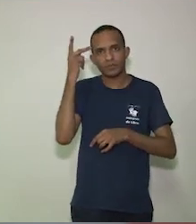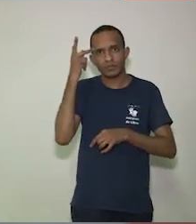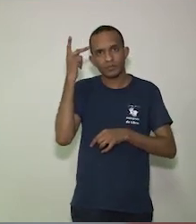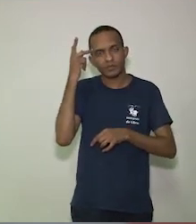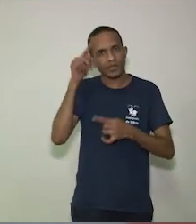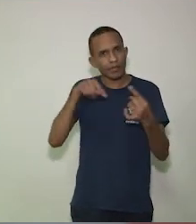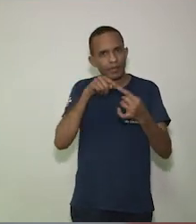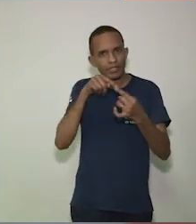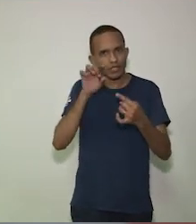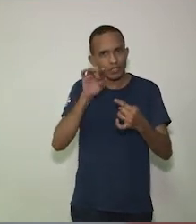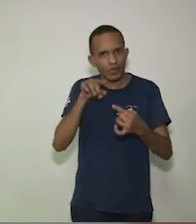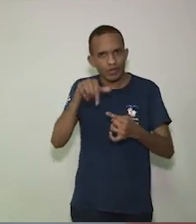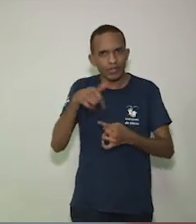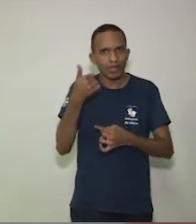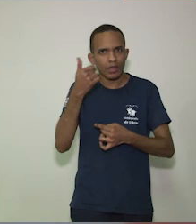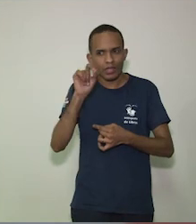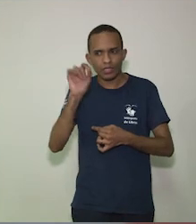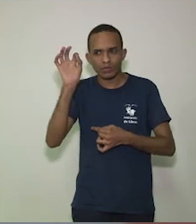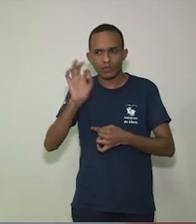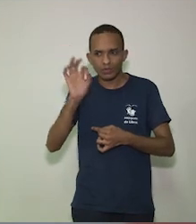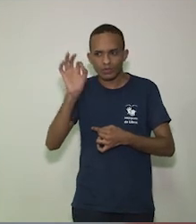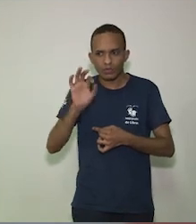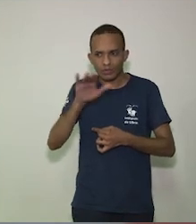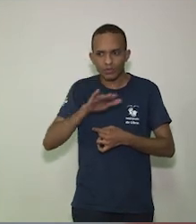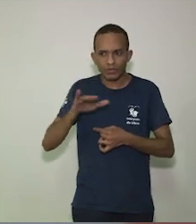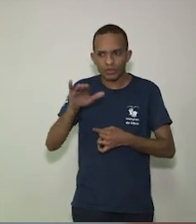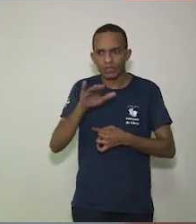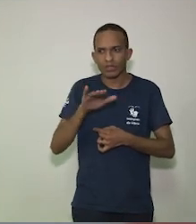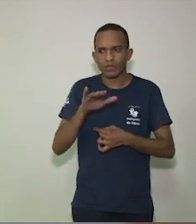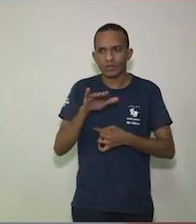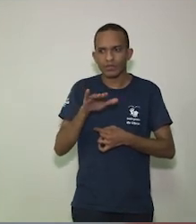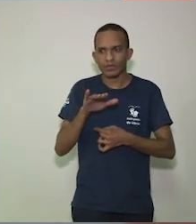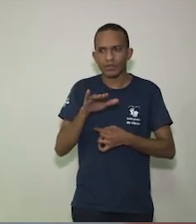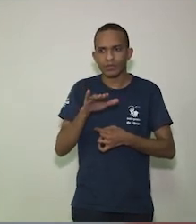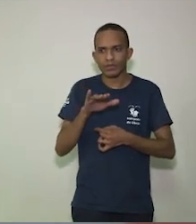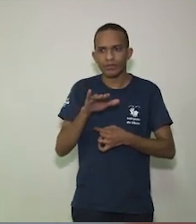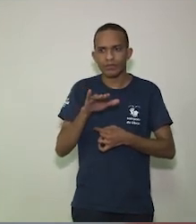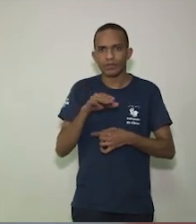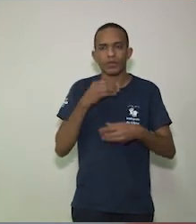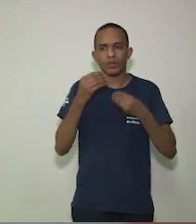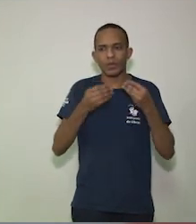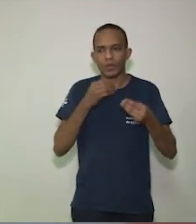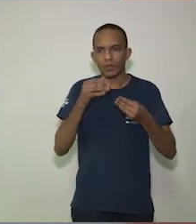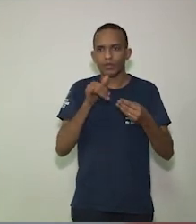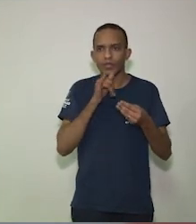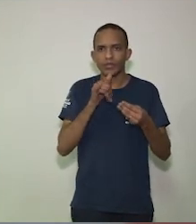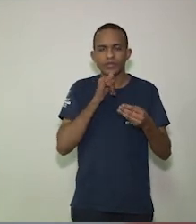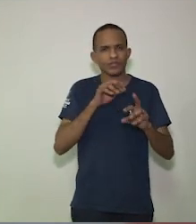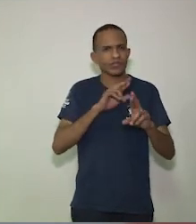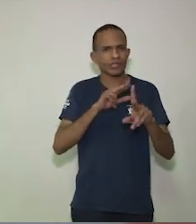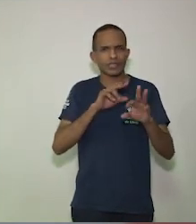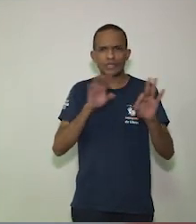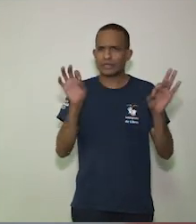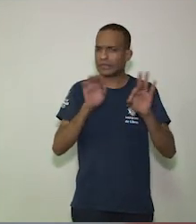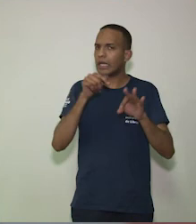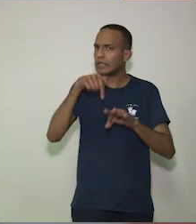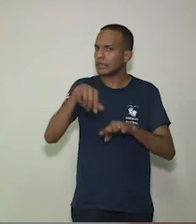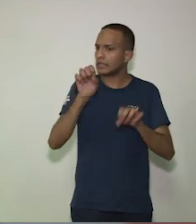se trata de 10% naquela semana, na outra semana, são questões diferentes. Aqui